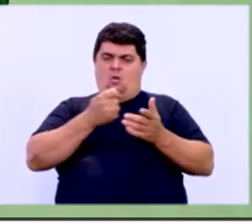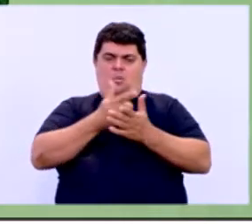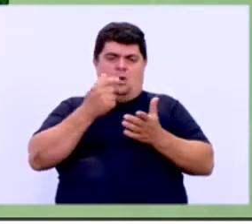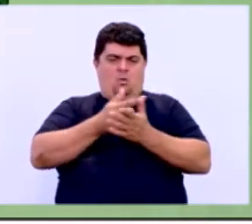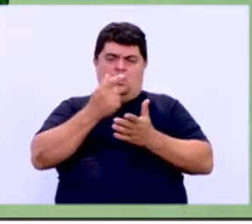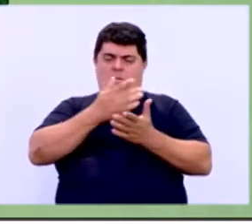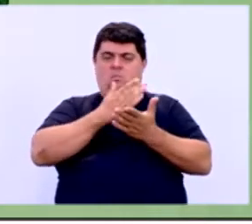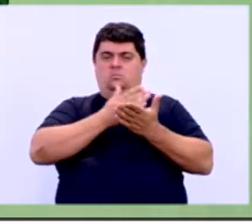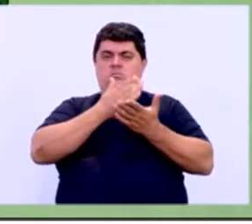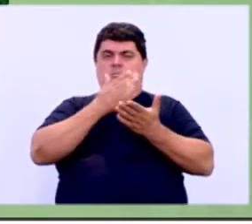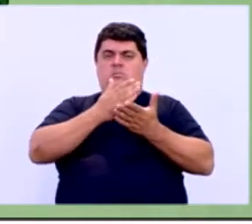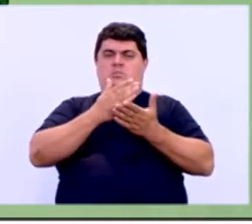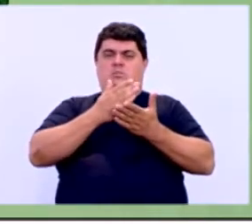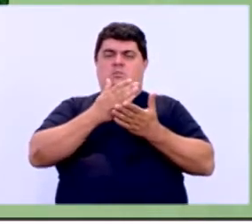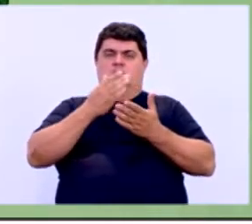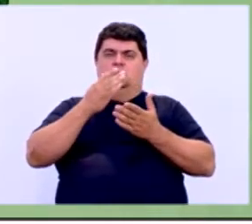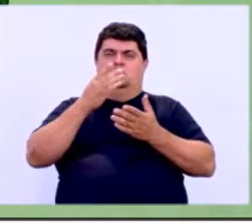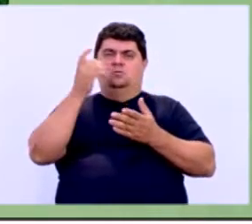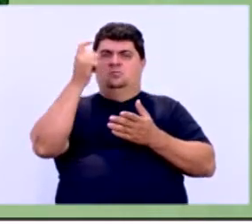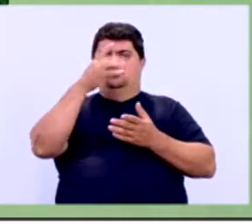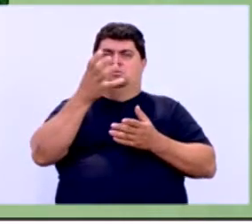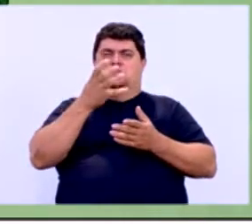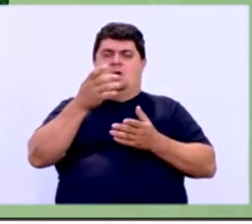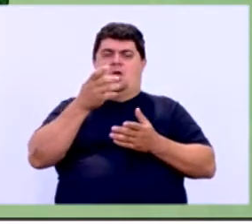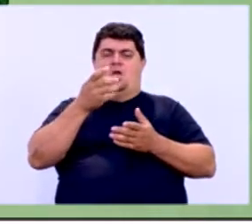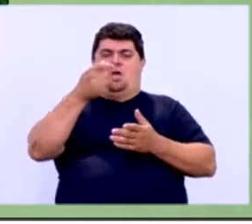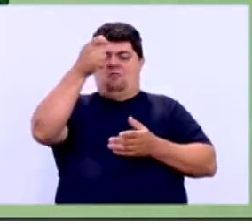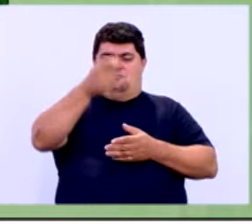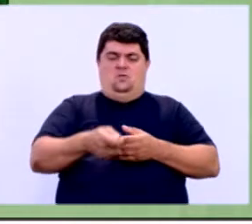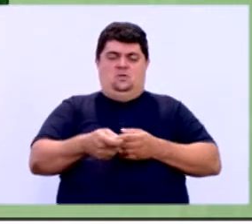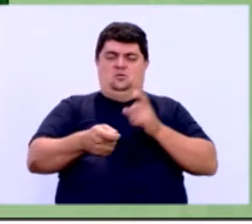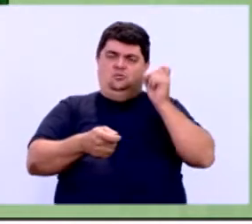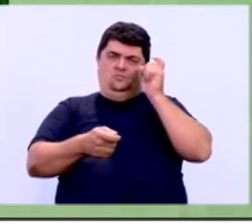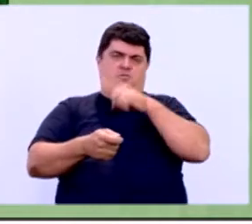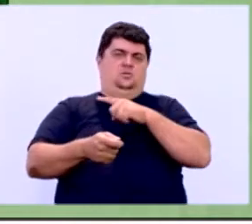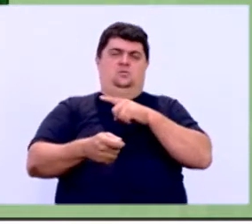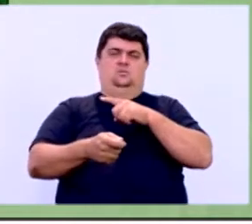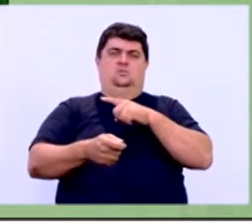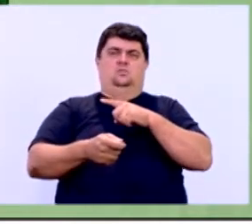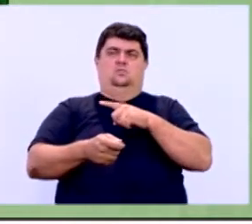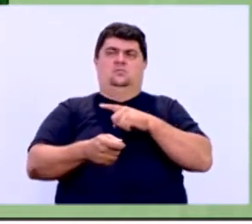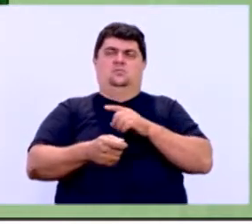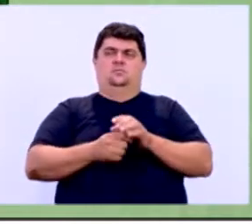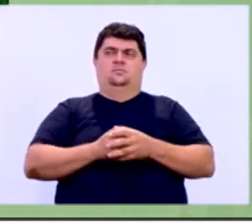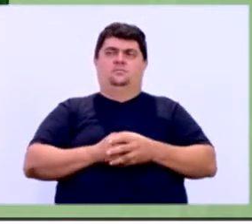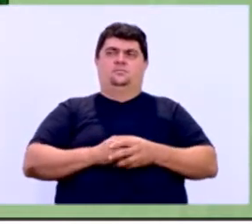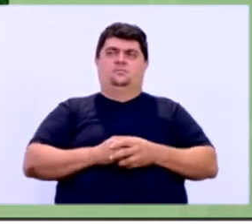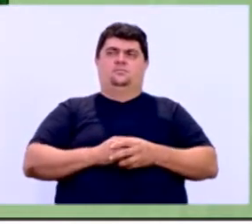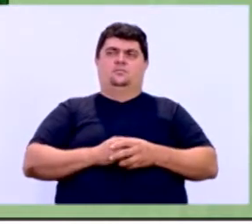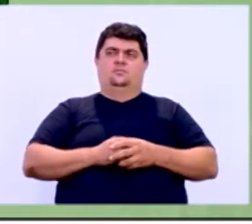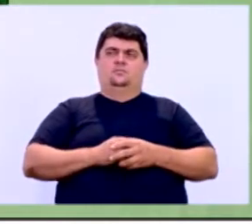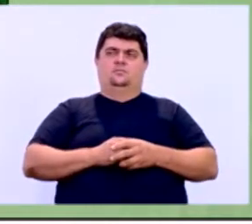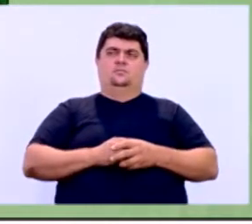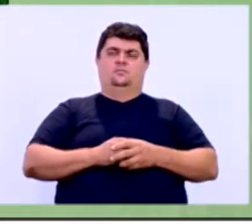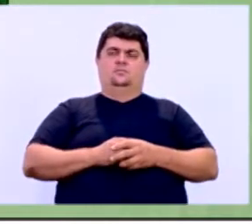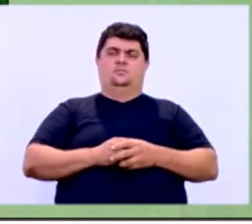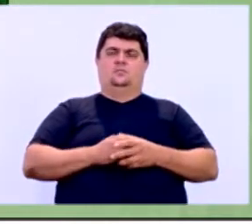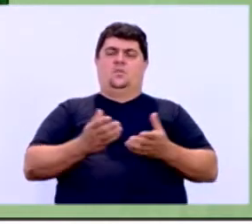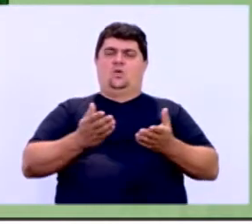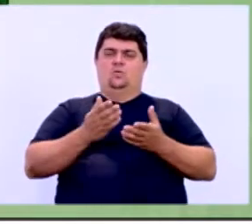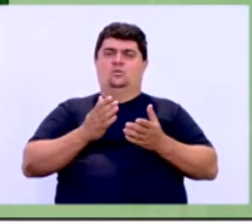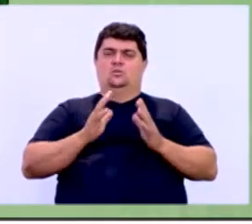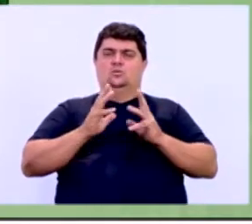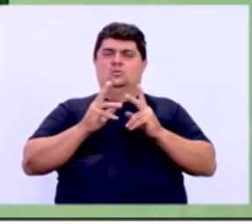prazo. Dificilmente um cliente chega com dinheiro vivo e compra um produto na sua empresa. Hoje as compras são